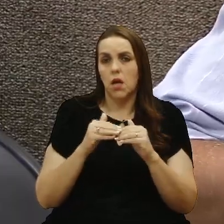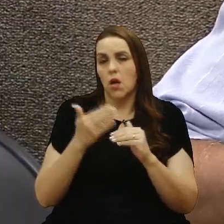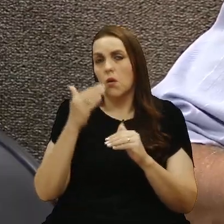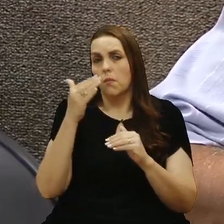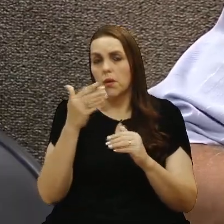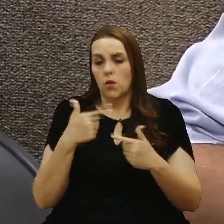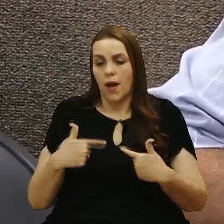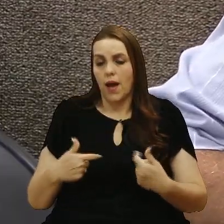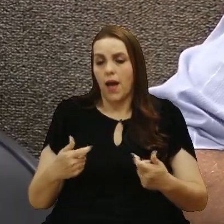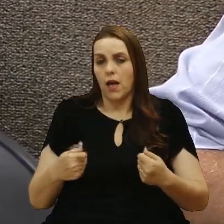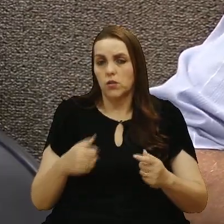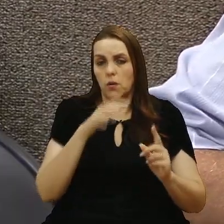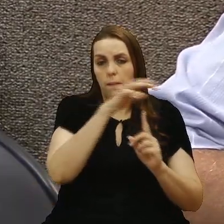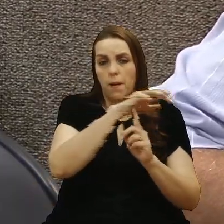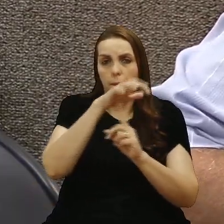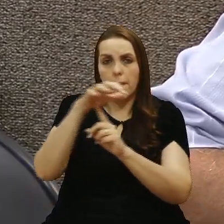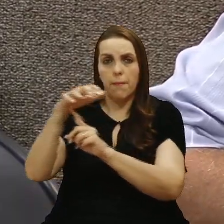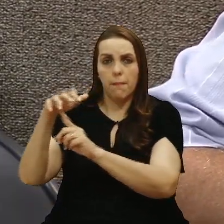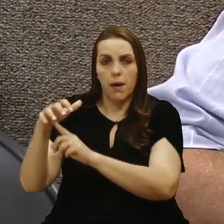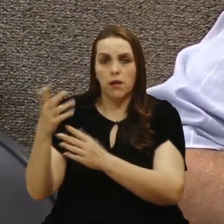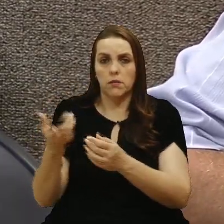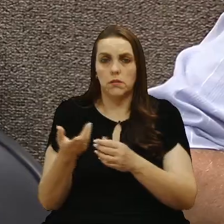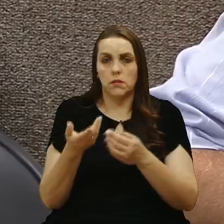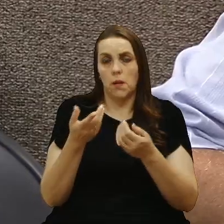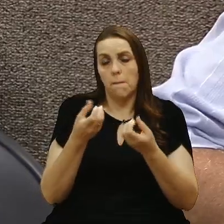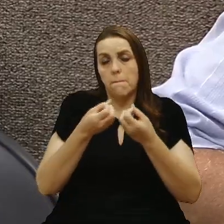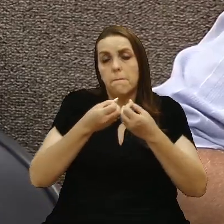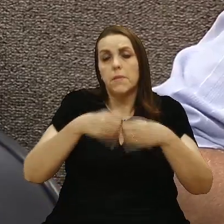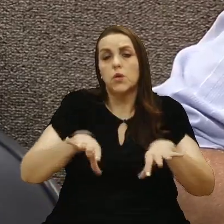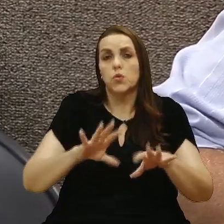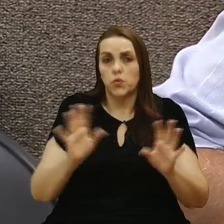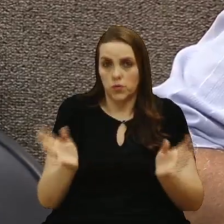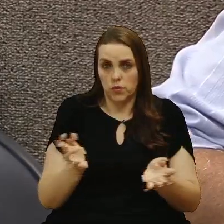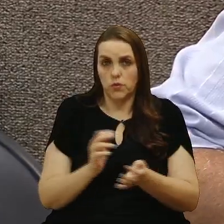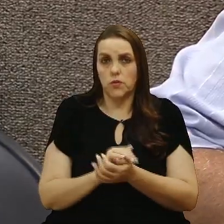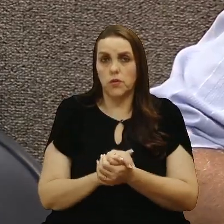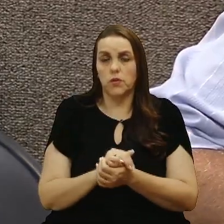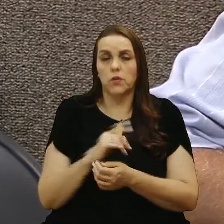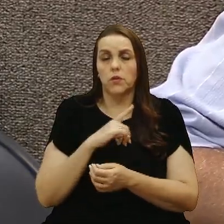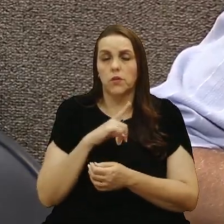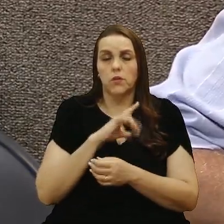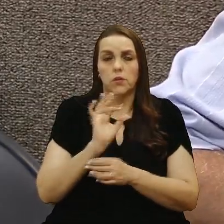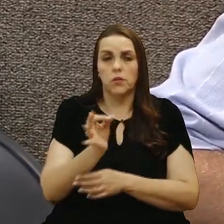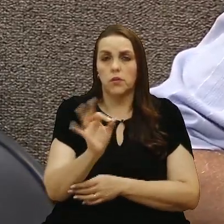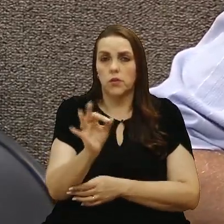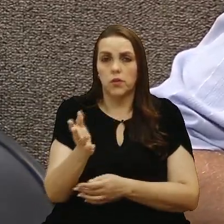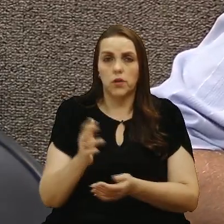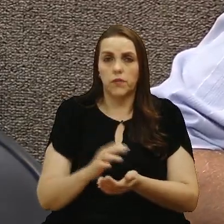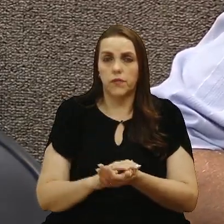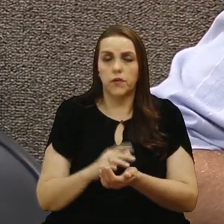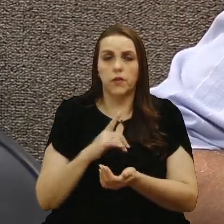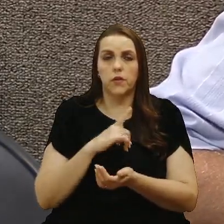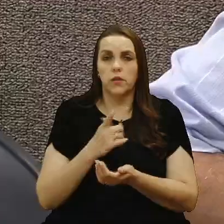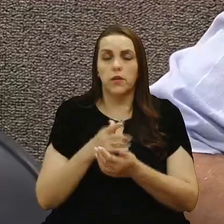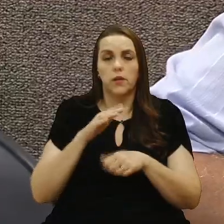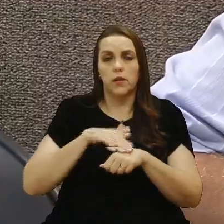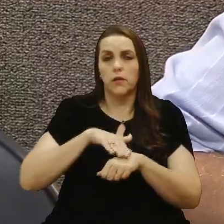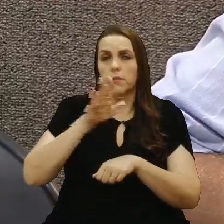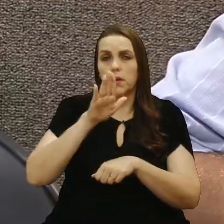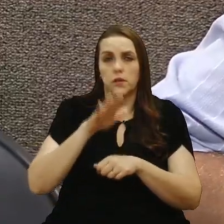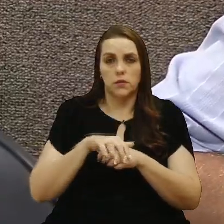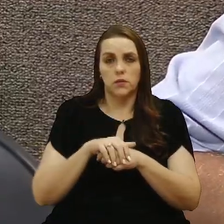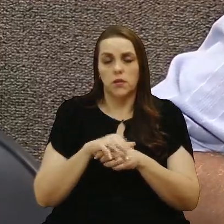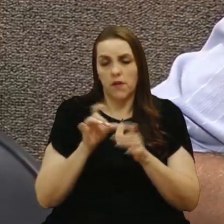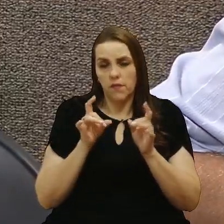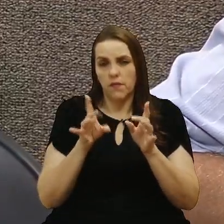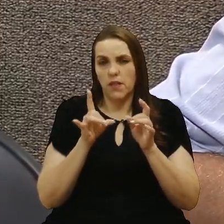para suprir essa perda, mas que com certeza vão ter muito mais venda,